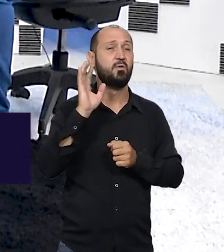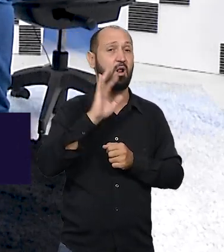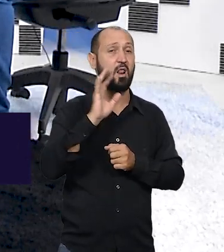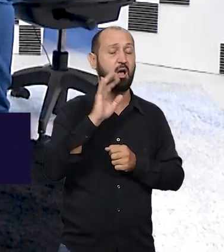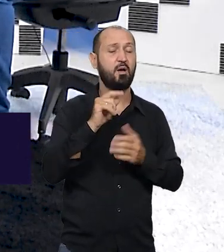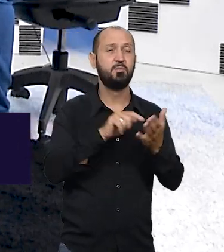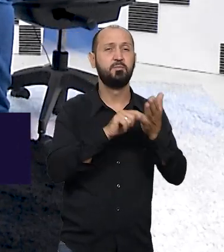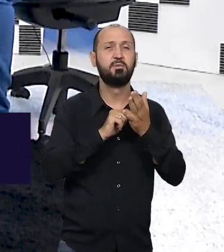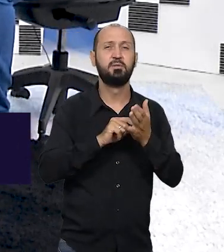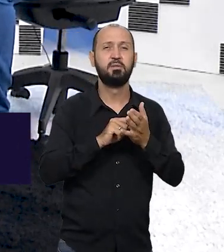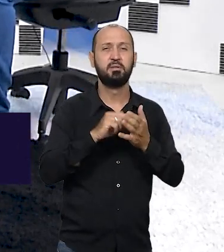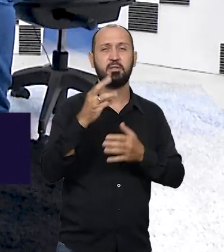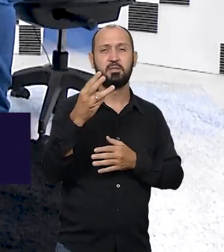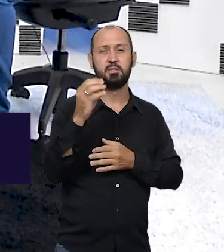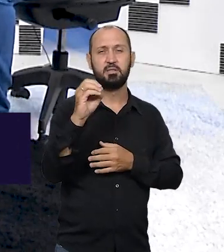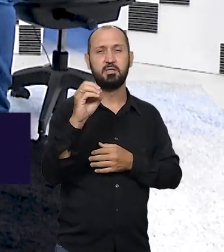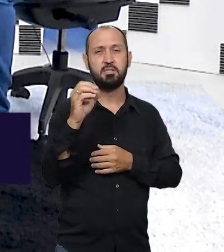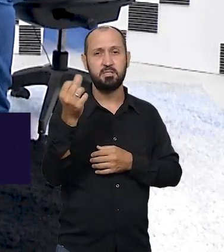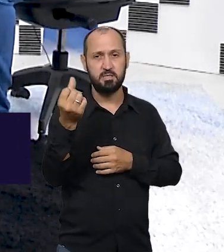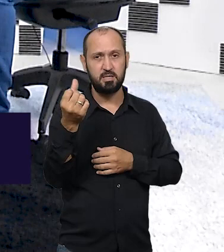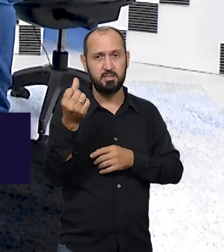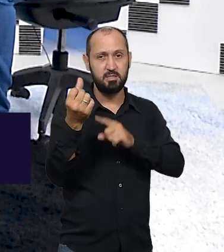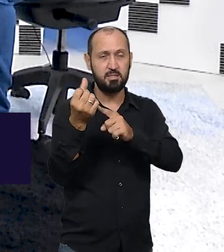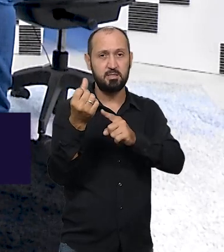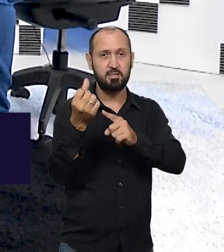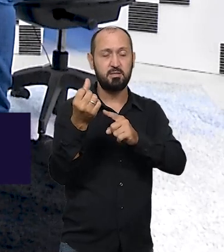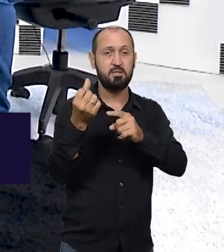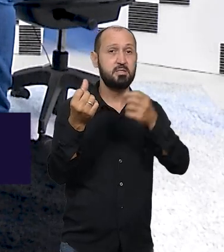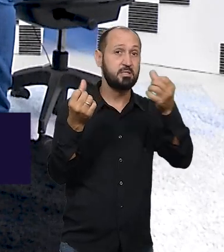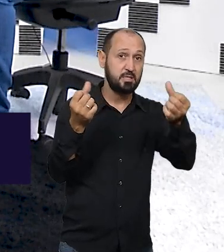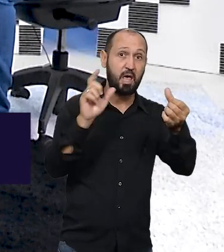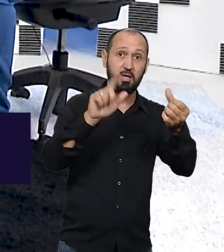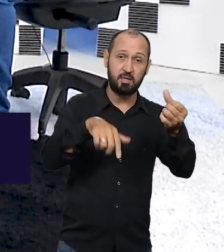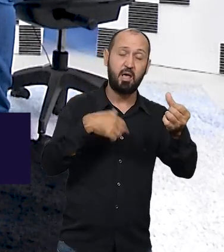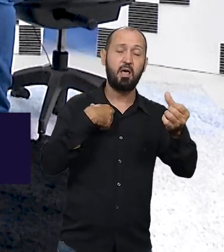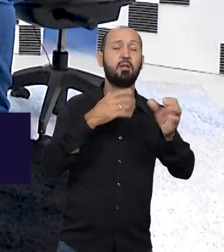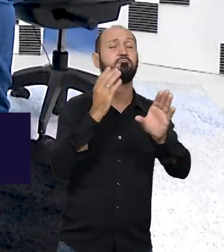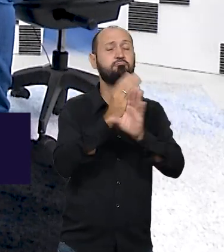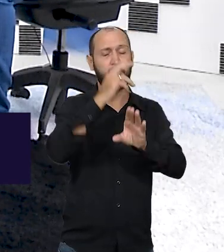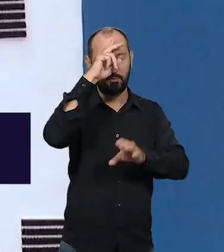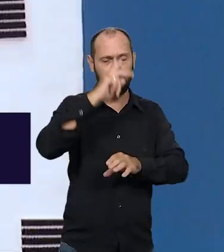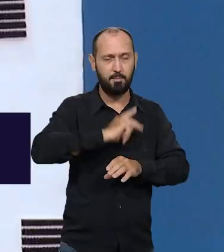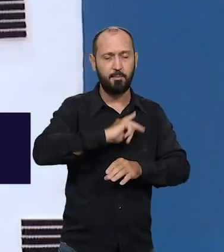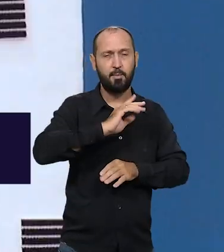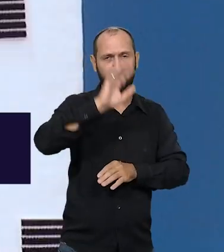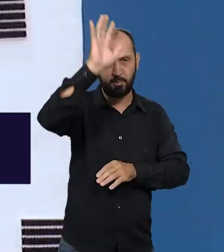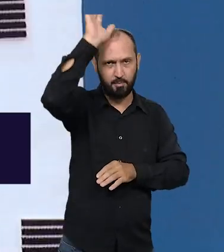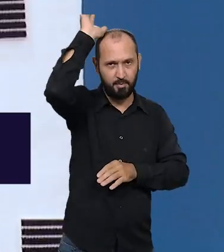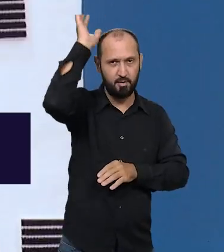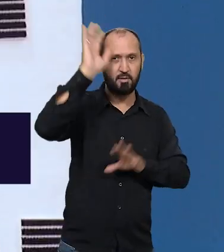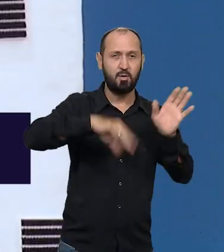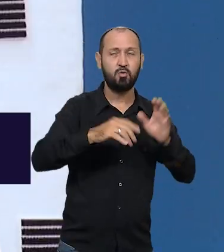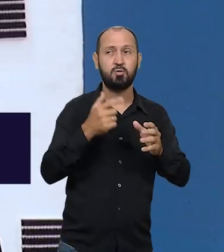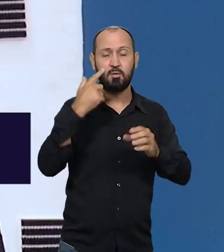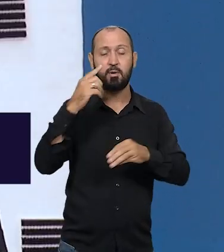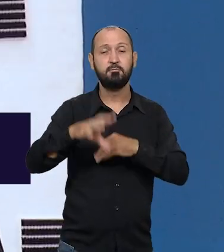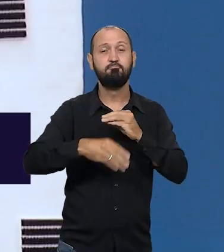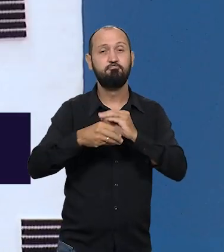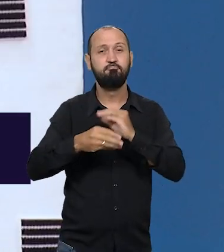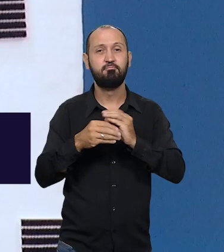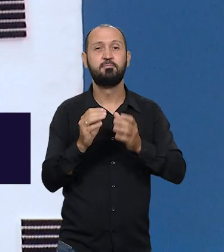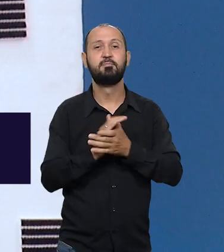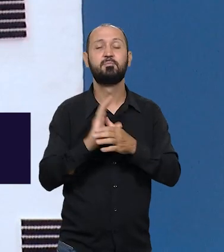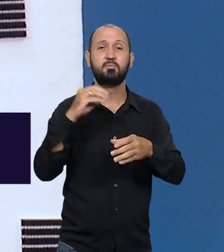306 participantes, 3 se identificaram como autistas, bombeiros, né? Num primeiro momento. E já tem agora mais outros. Né? Então, assim, dentro da